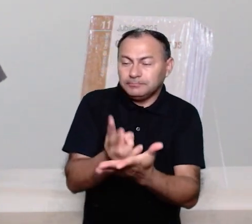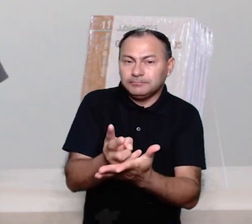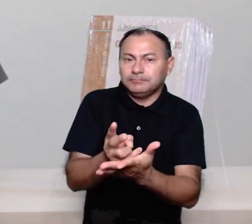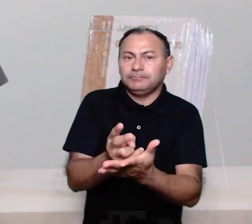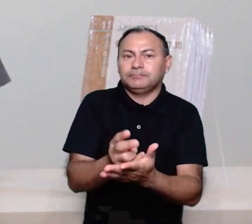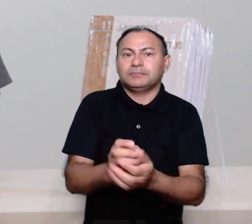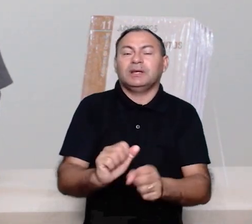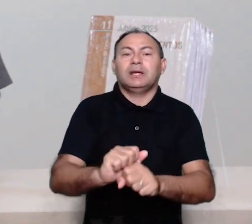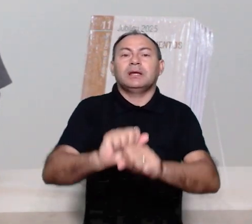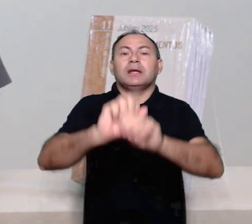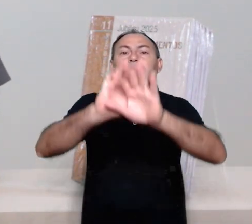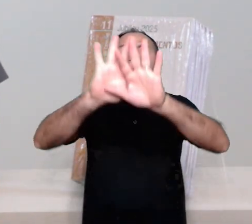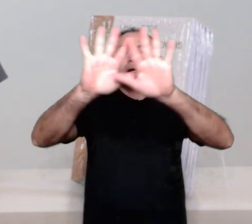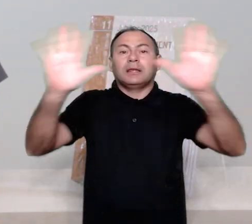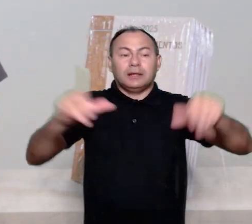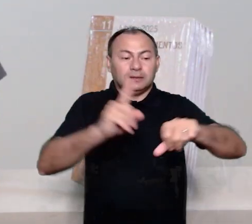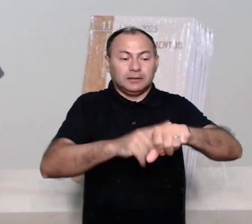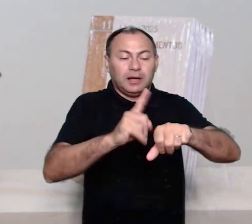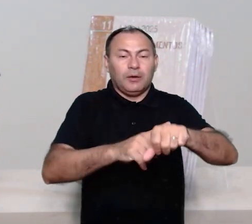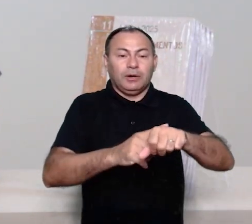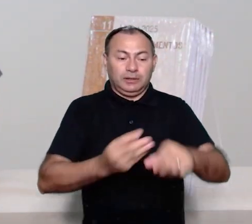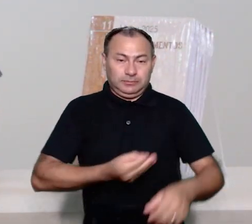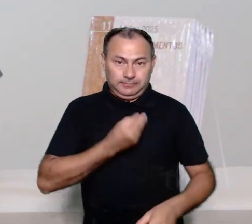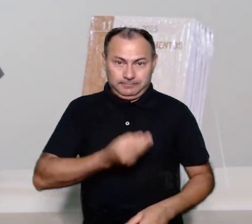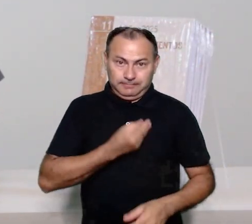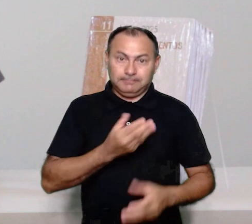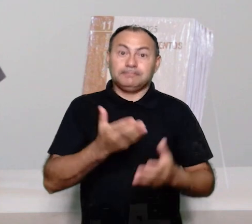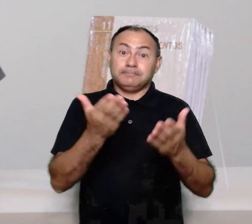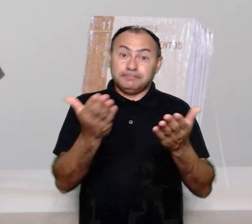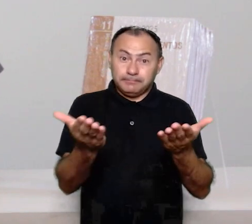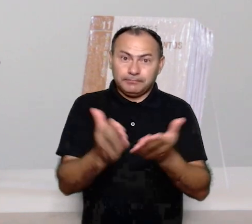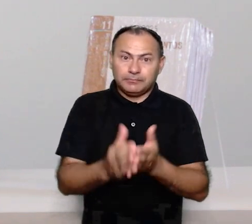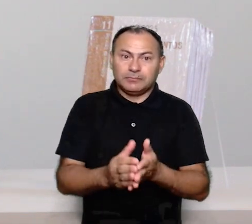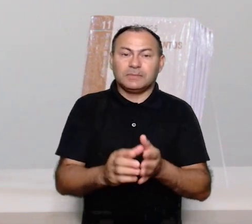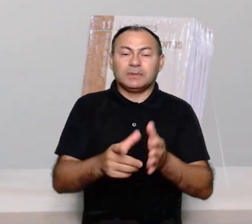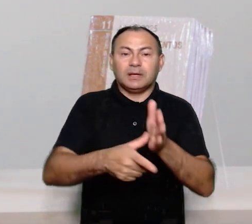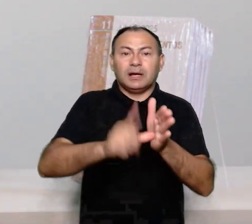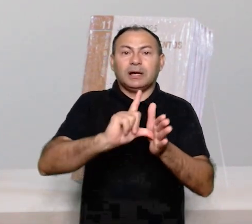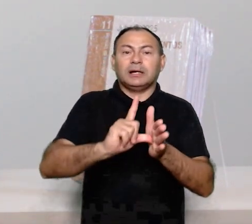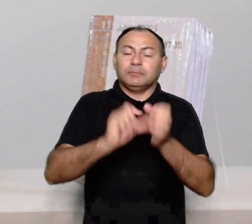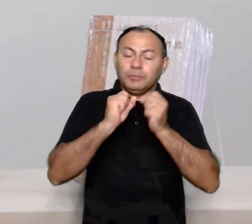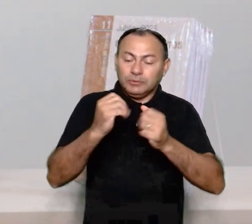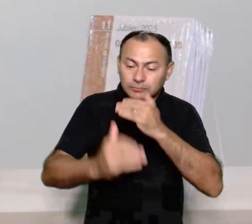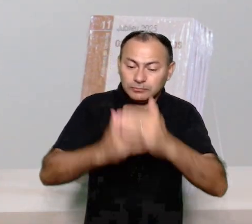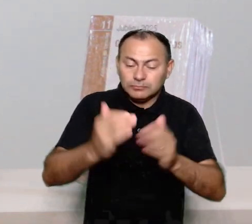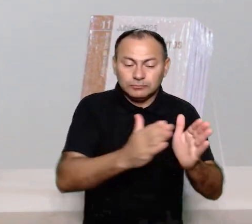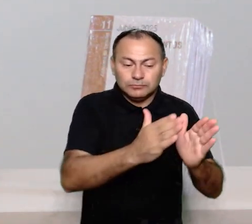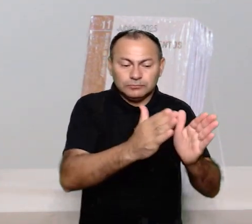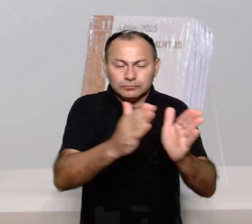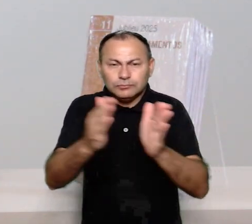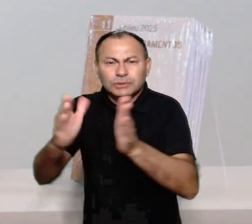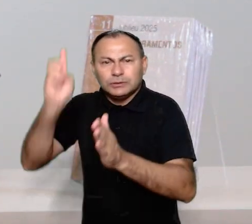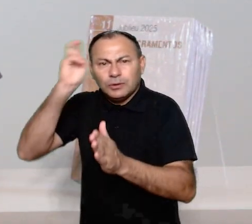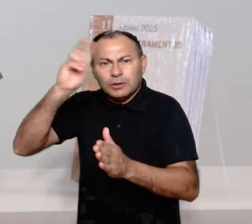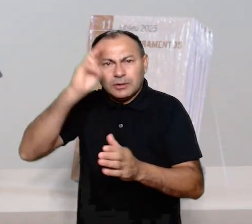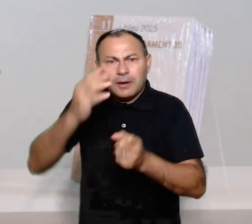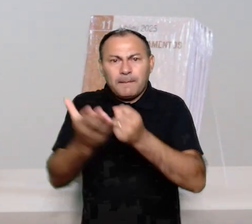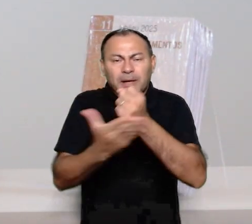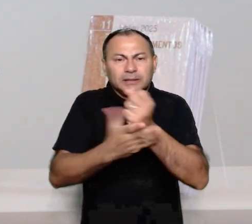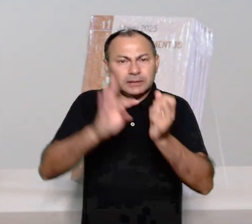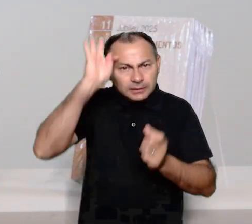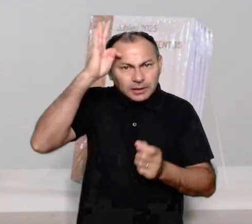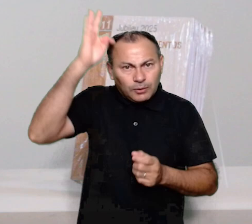frequência é tão claro na hora de vivenciar. E aí, antes de poder desenvolver todo o percurso histórico, a